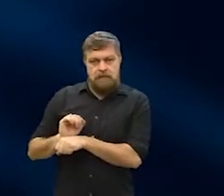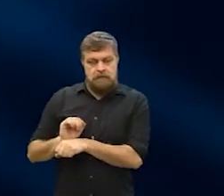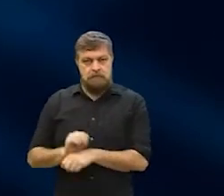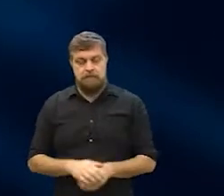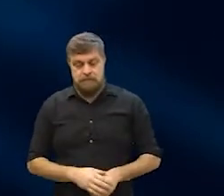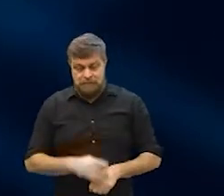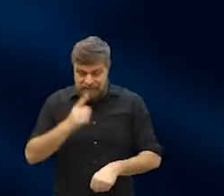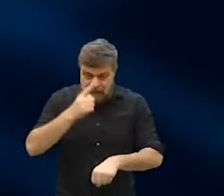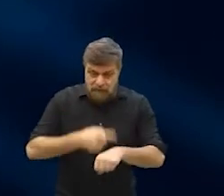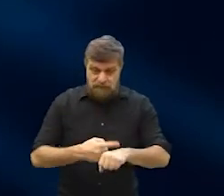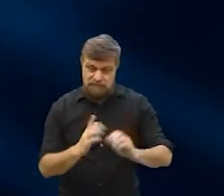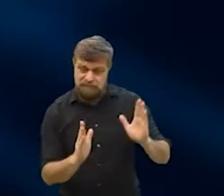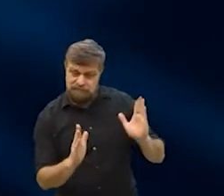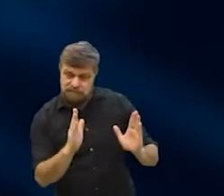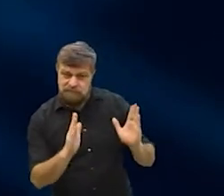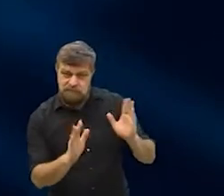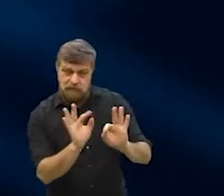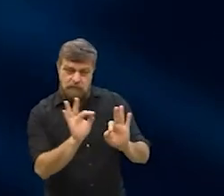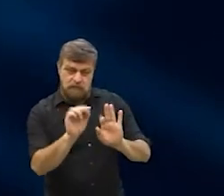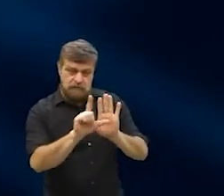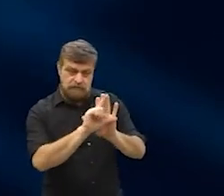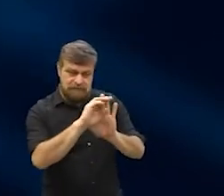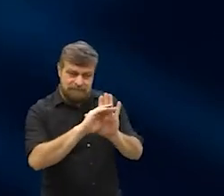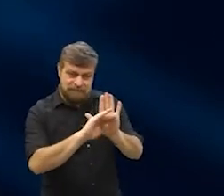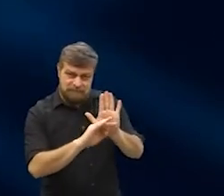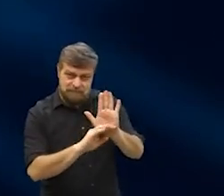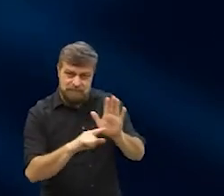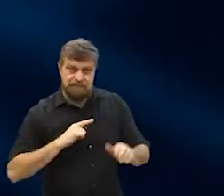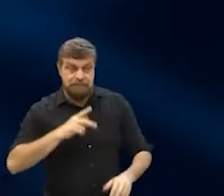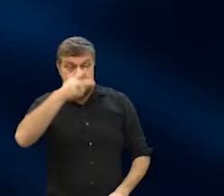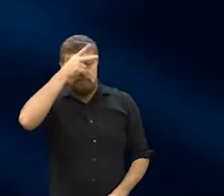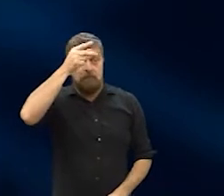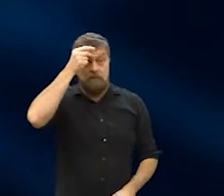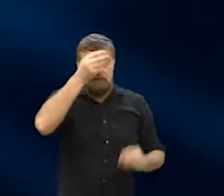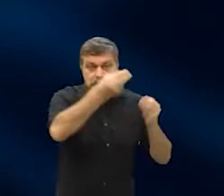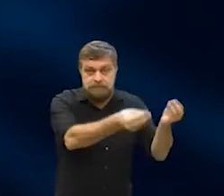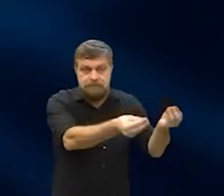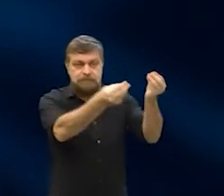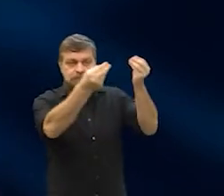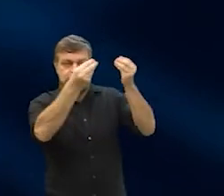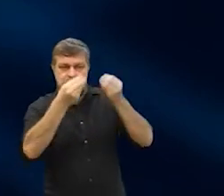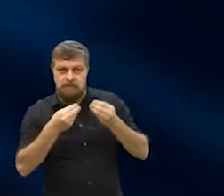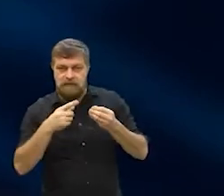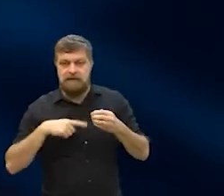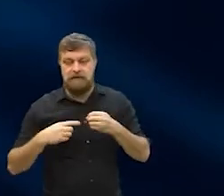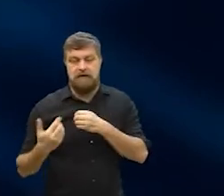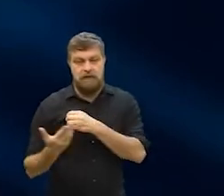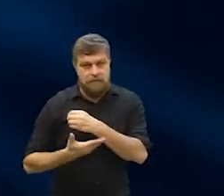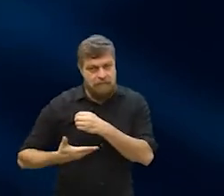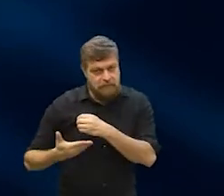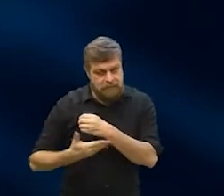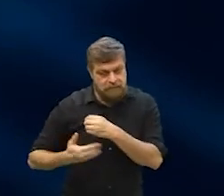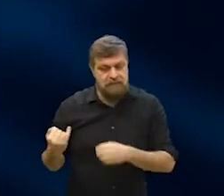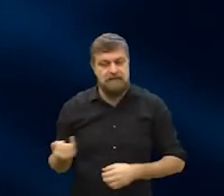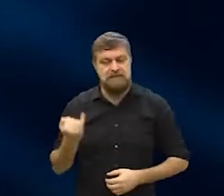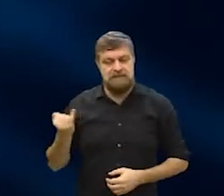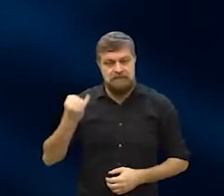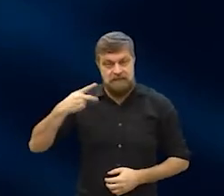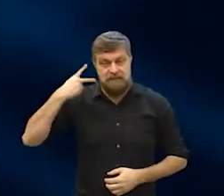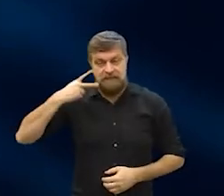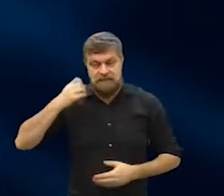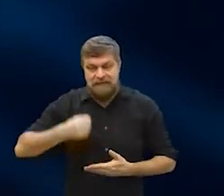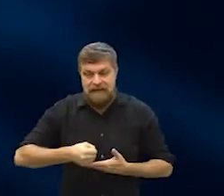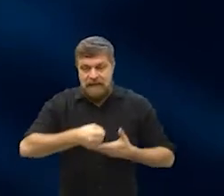prosperar nesse e com projeto de lei de iniciativa do executivo que tem uma base importante